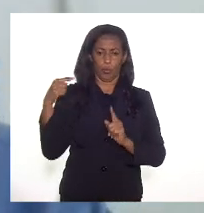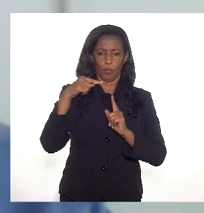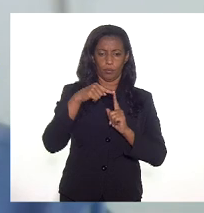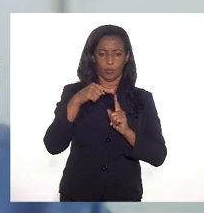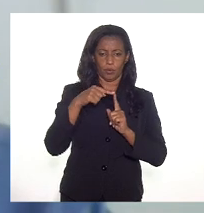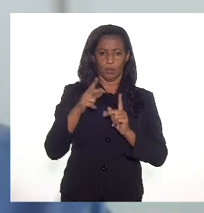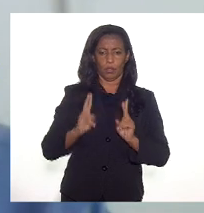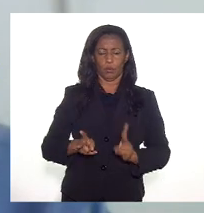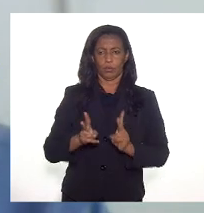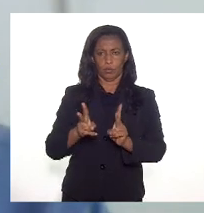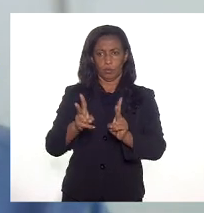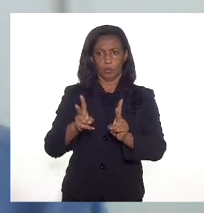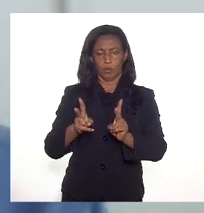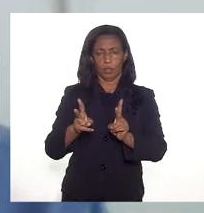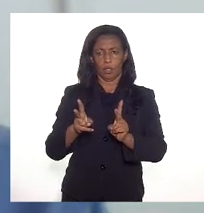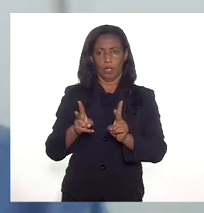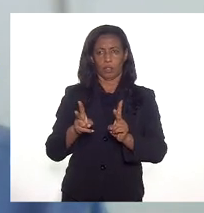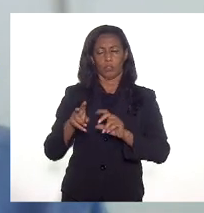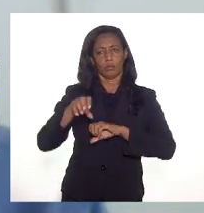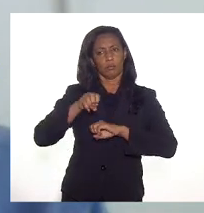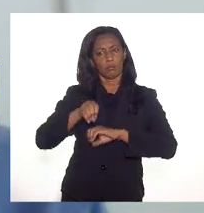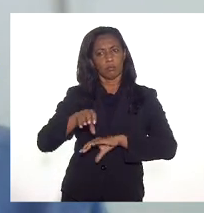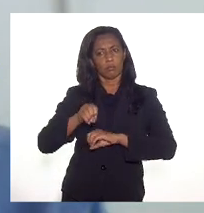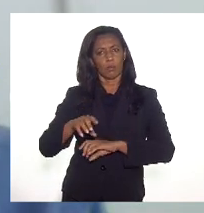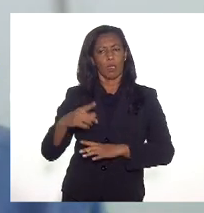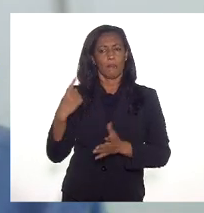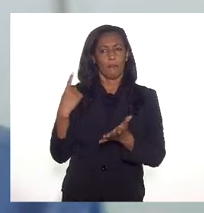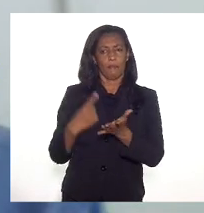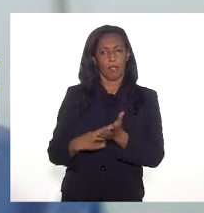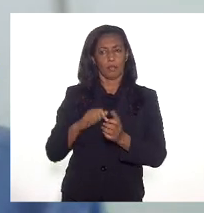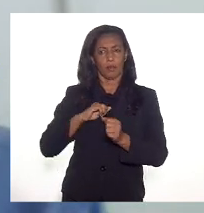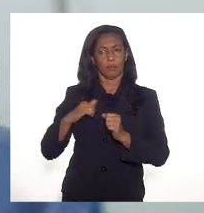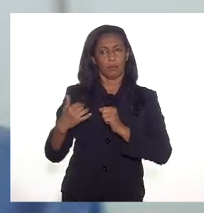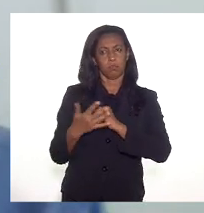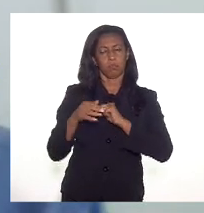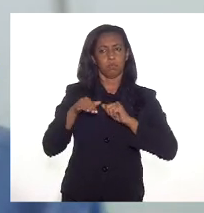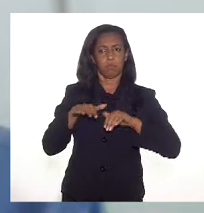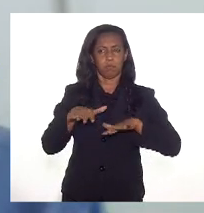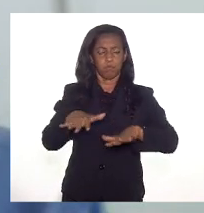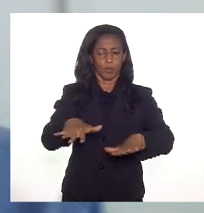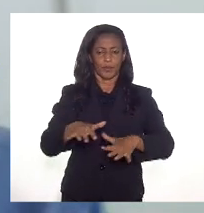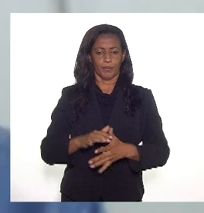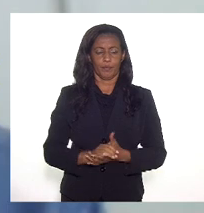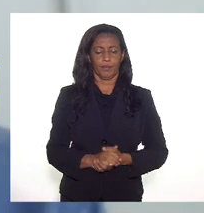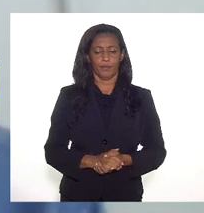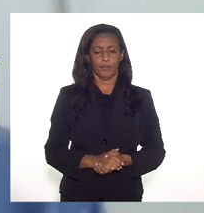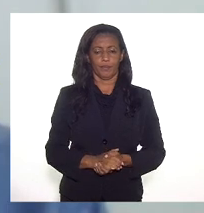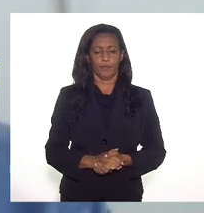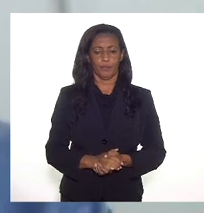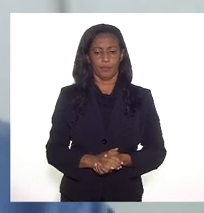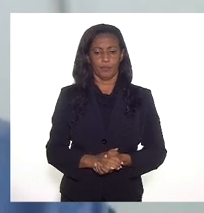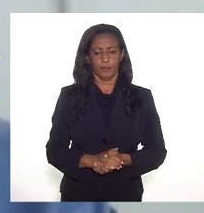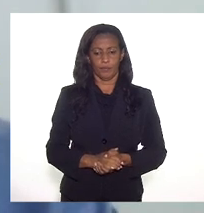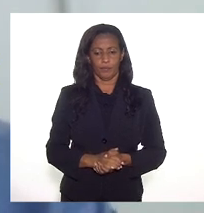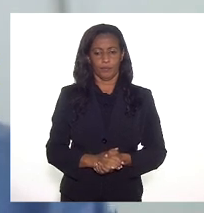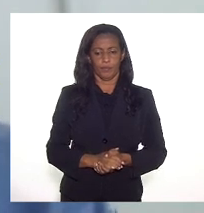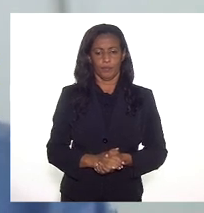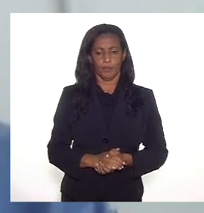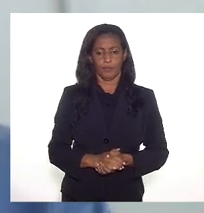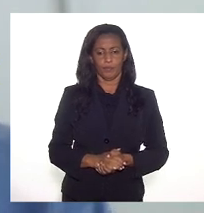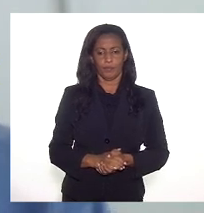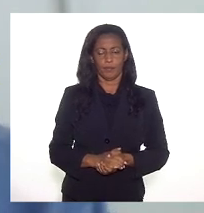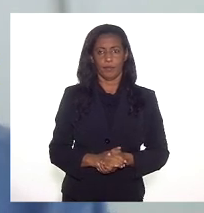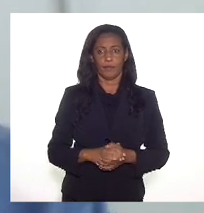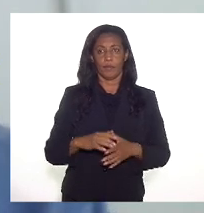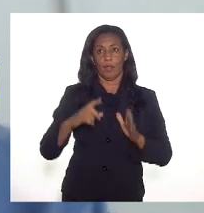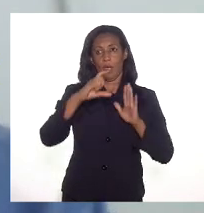dar continuidade às trajetórias escolares impactadas pelo prolongamento da pandemia da Covid-19. O